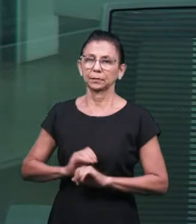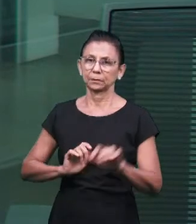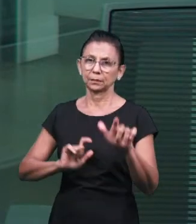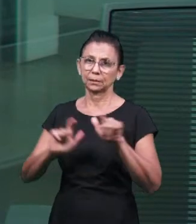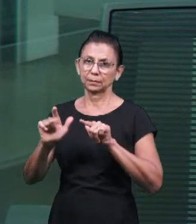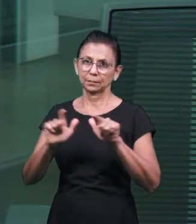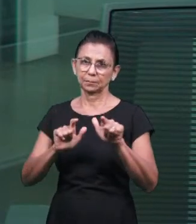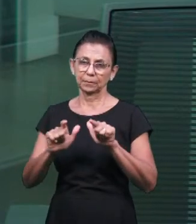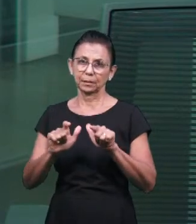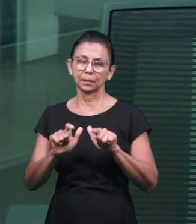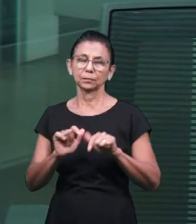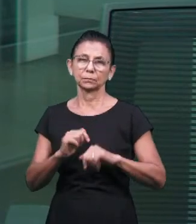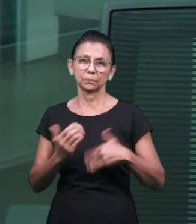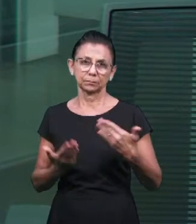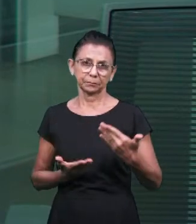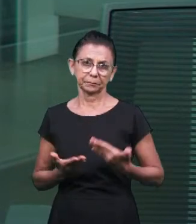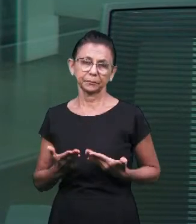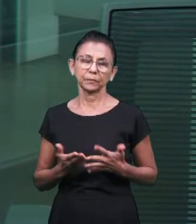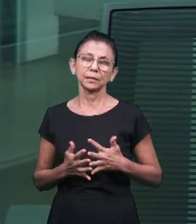um trabalho assim